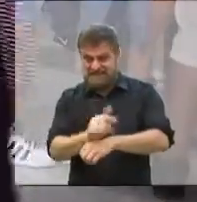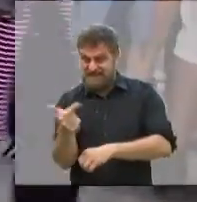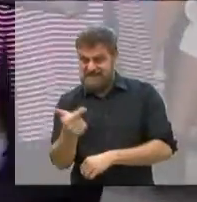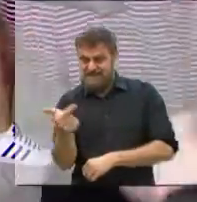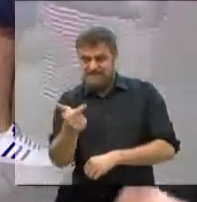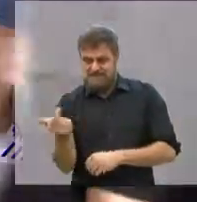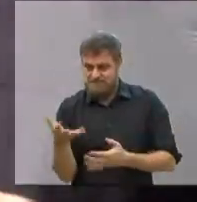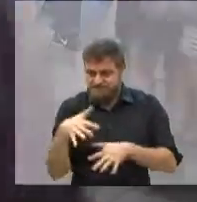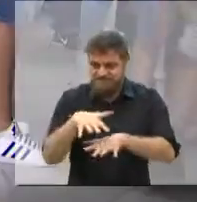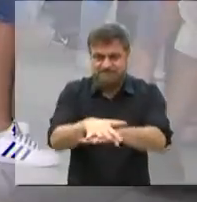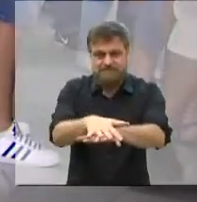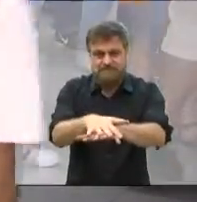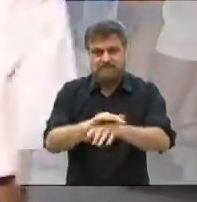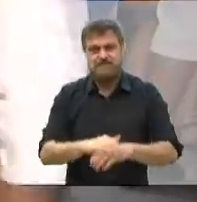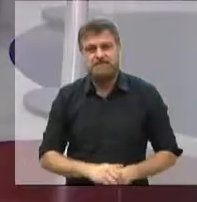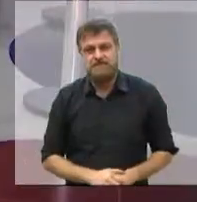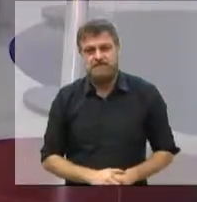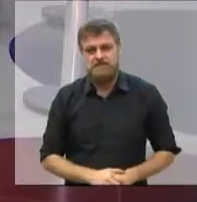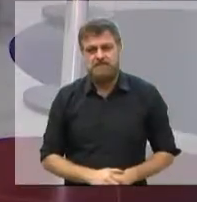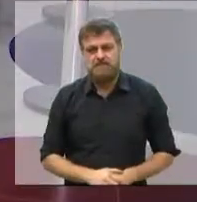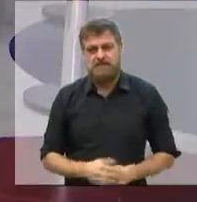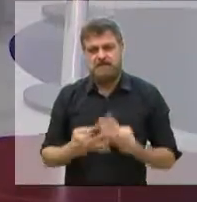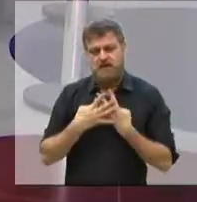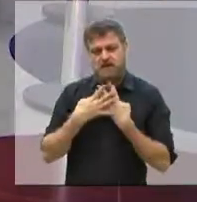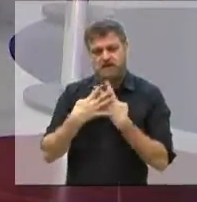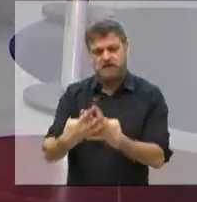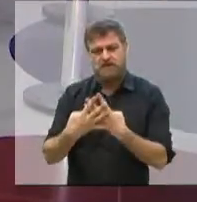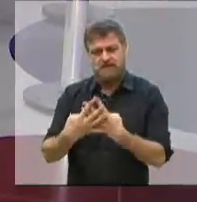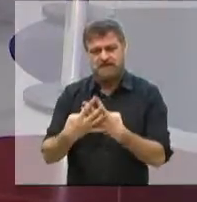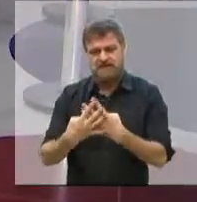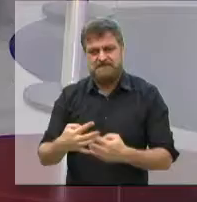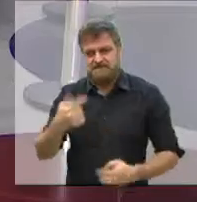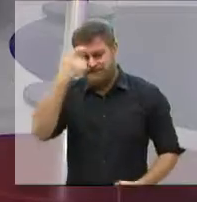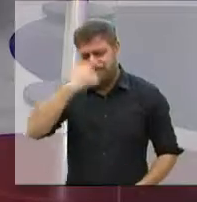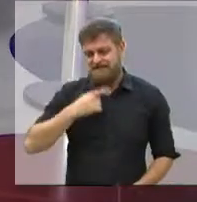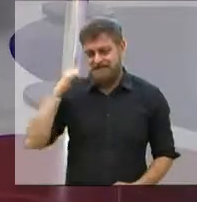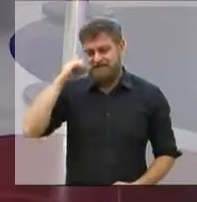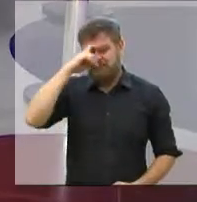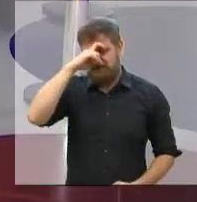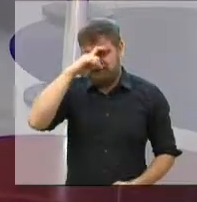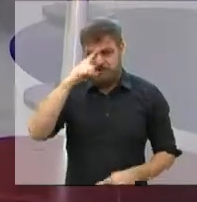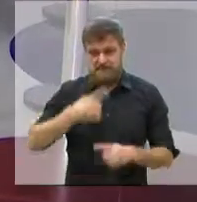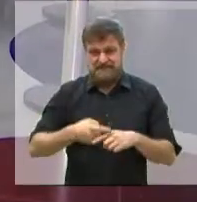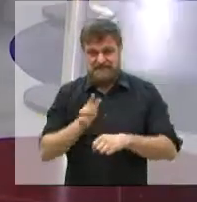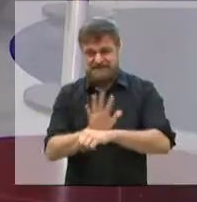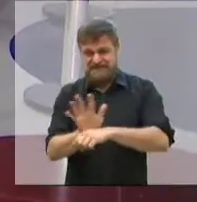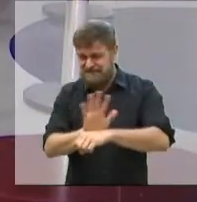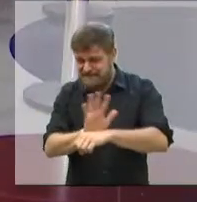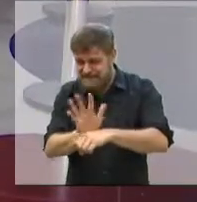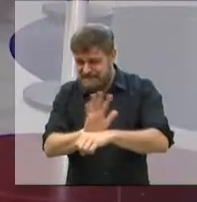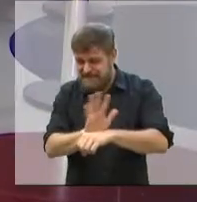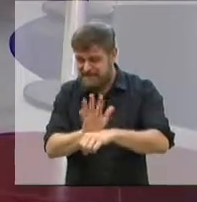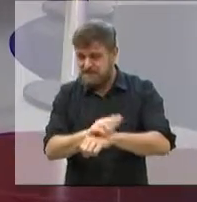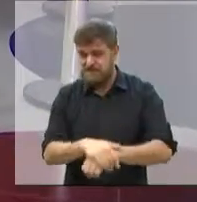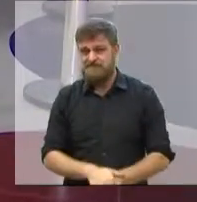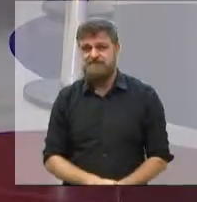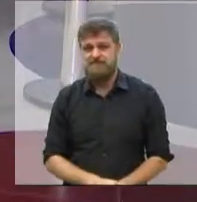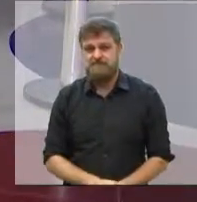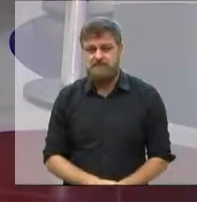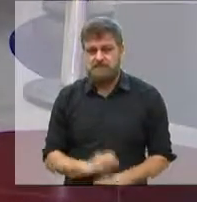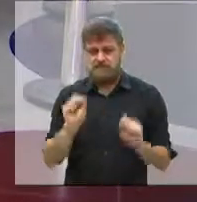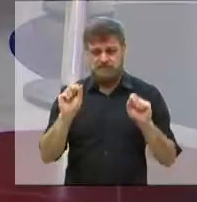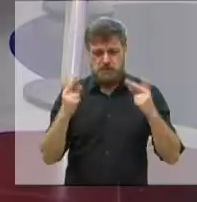cinema inclusivo, mas eu confesso a você que eu tenho muita dificuldade, porque o cinema, sabe? Acho que